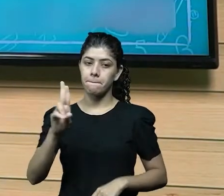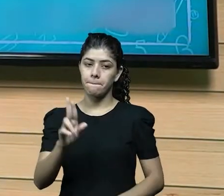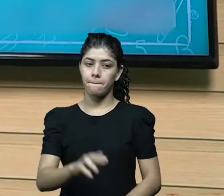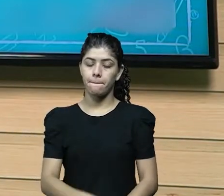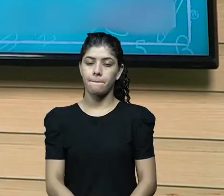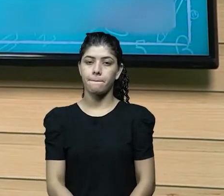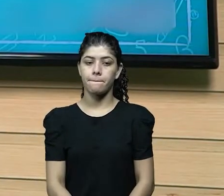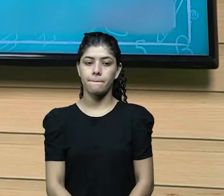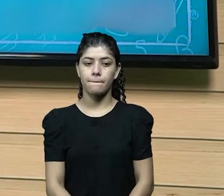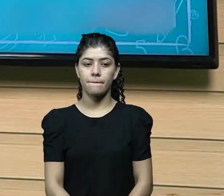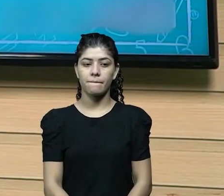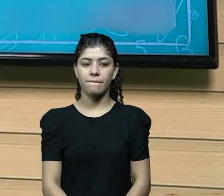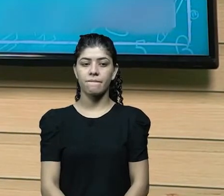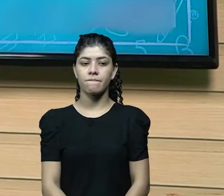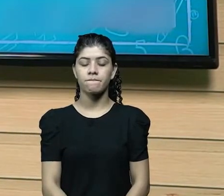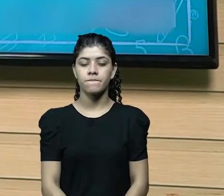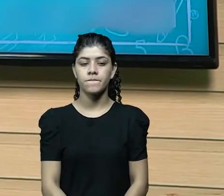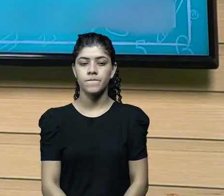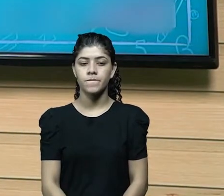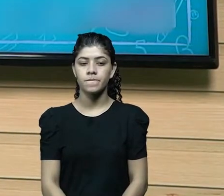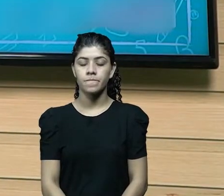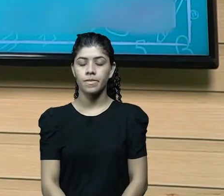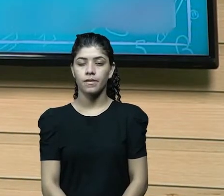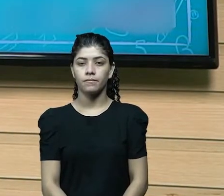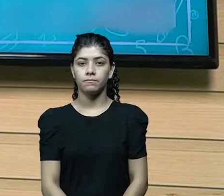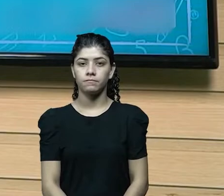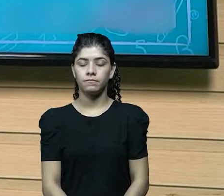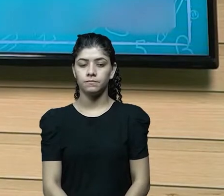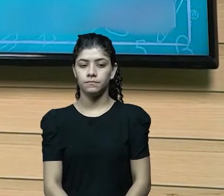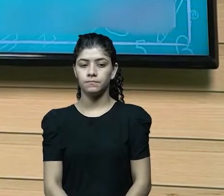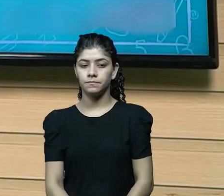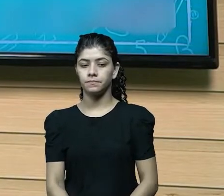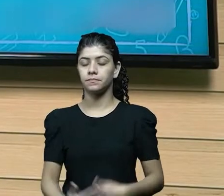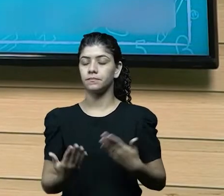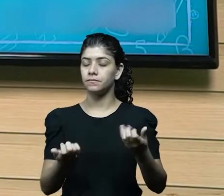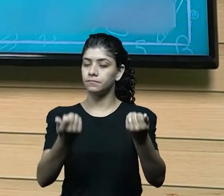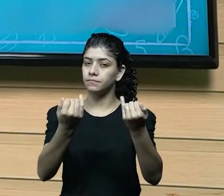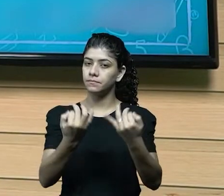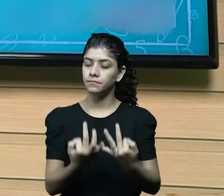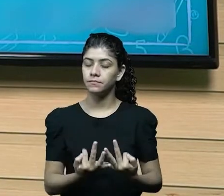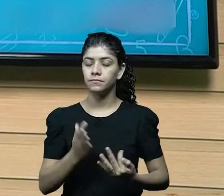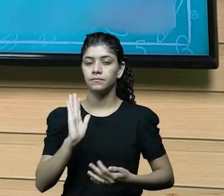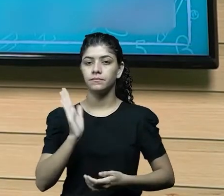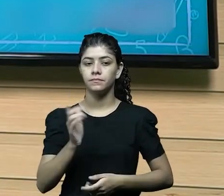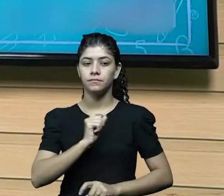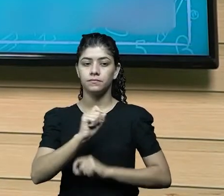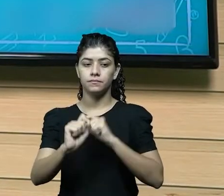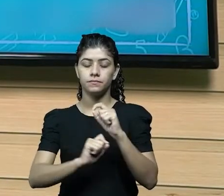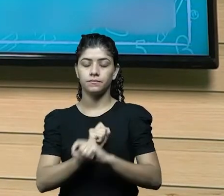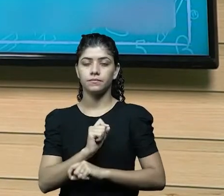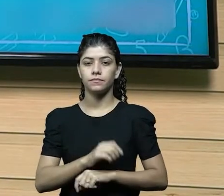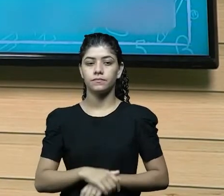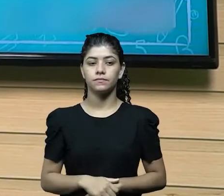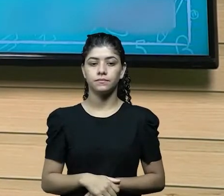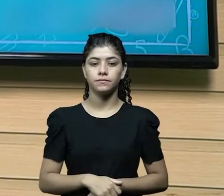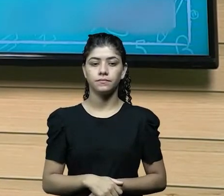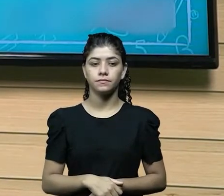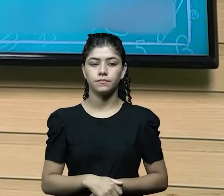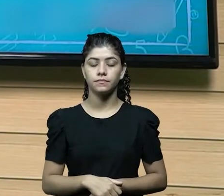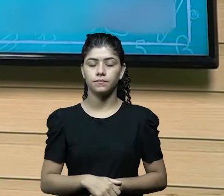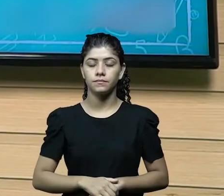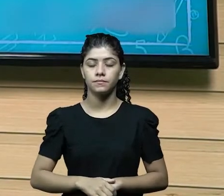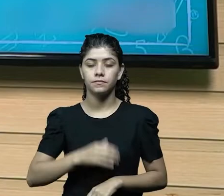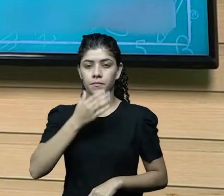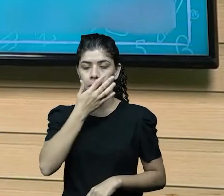aplicação desses instrumentos. Falando agora do micrômetro, como eu já havia falado, ele mede com